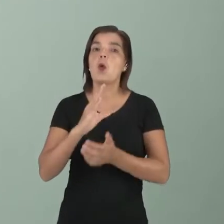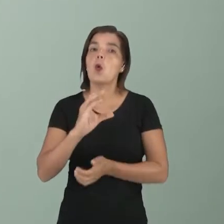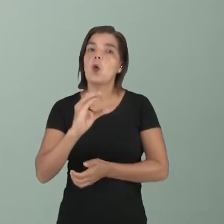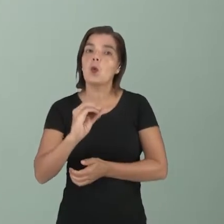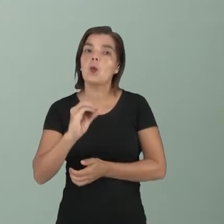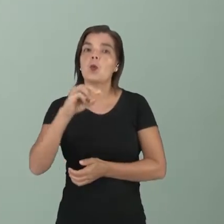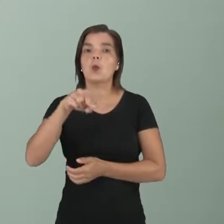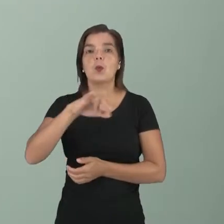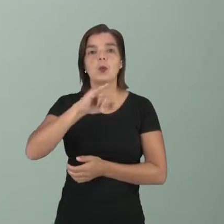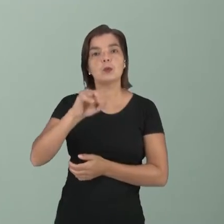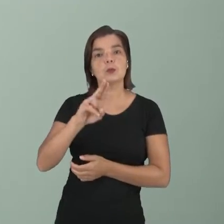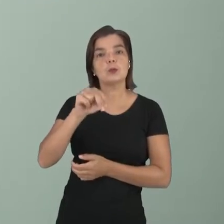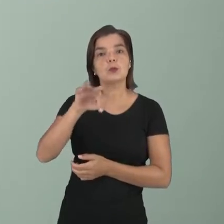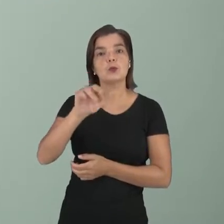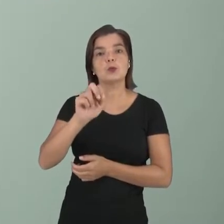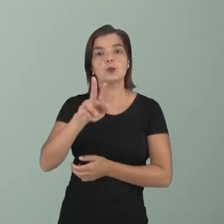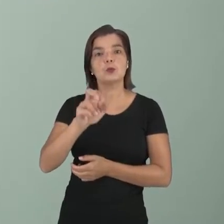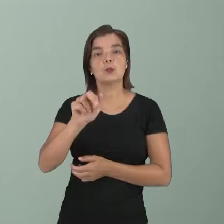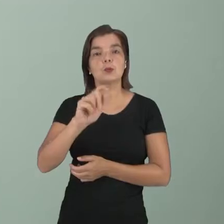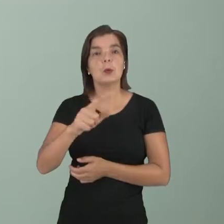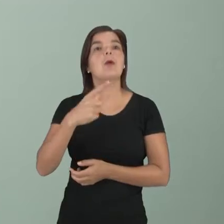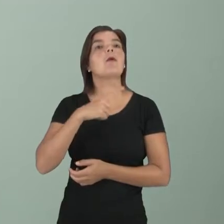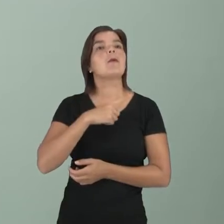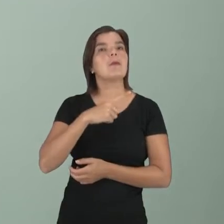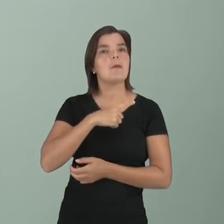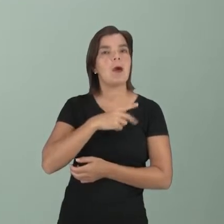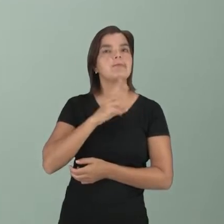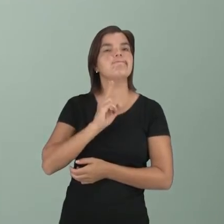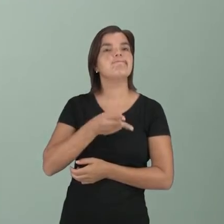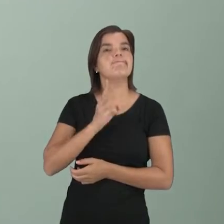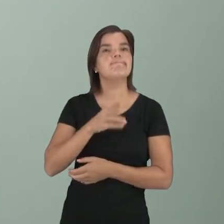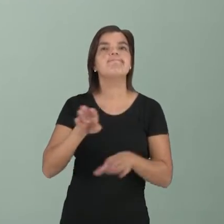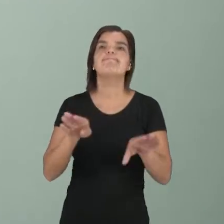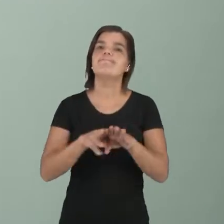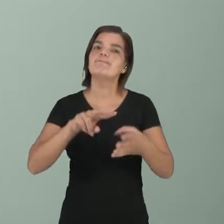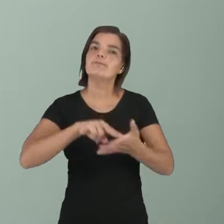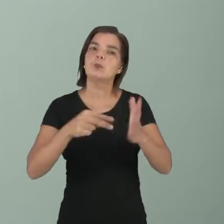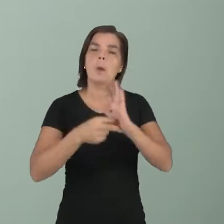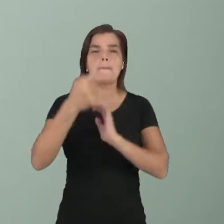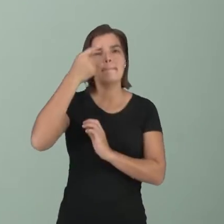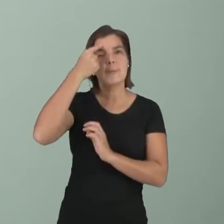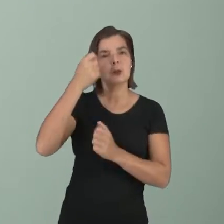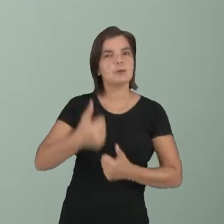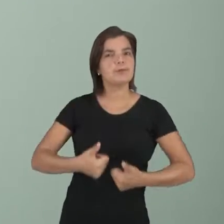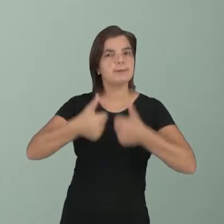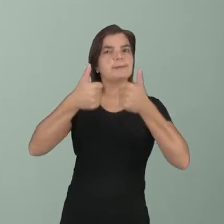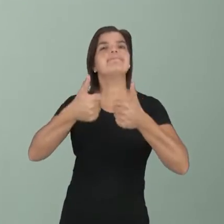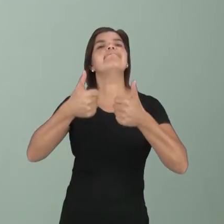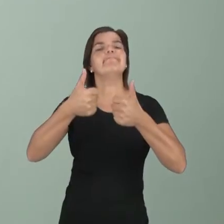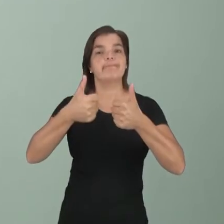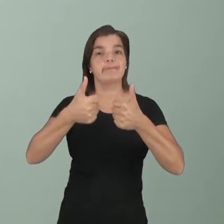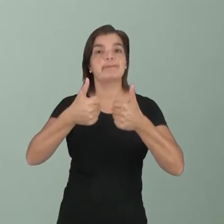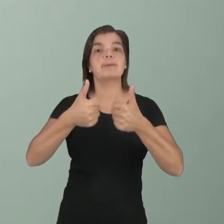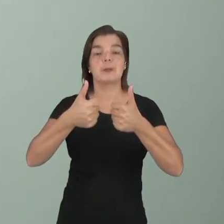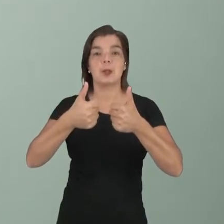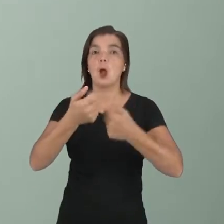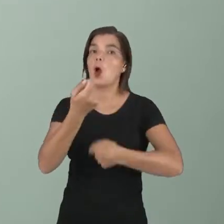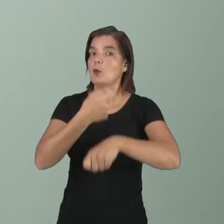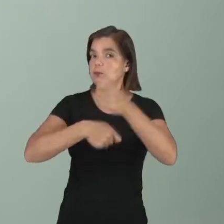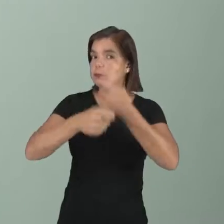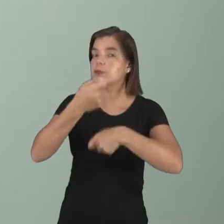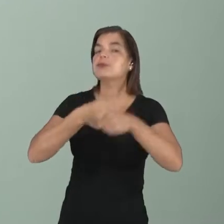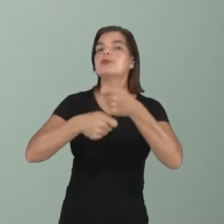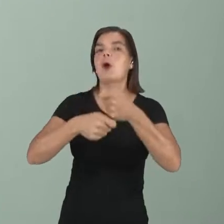conjuntural. Isso significa que nós temos que manter um pensamento positivo, que a nossa